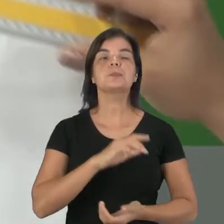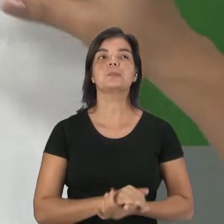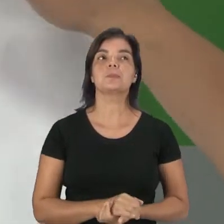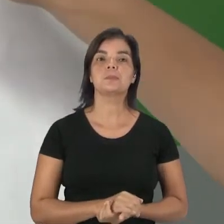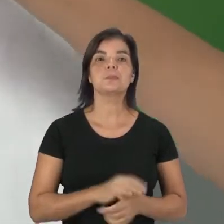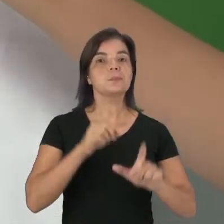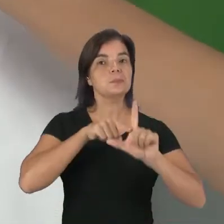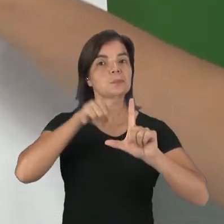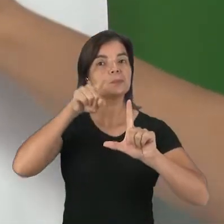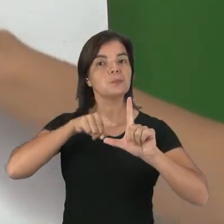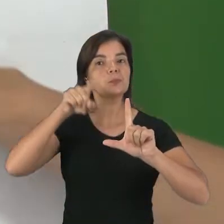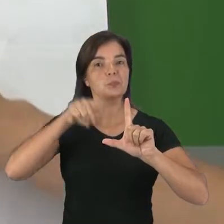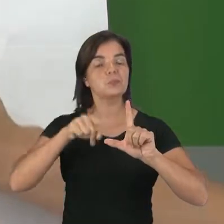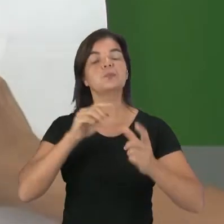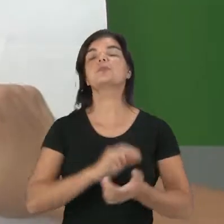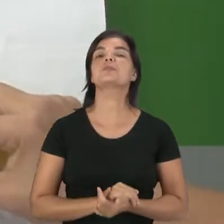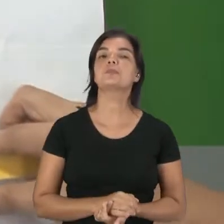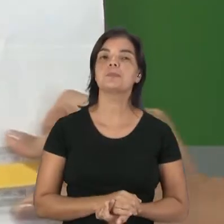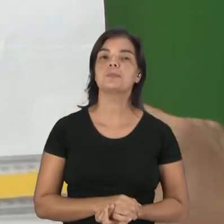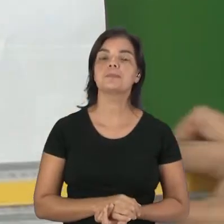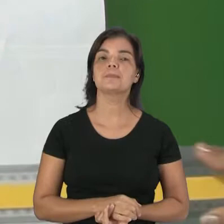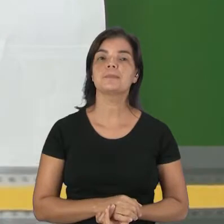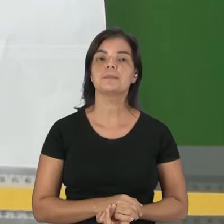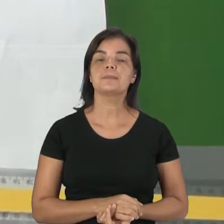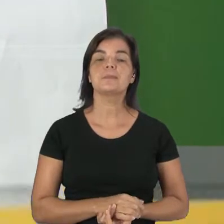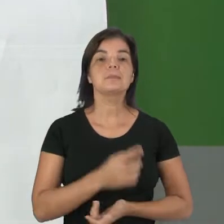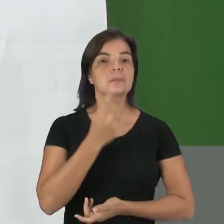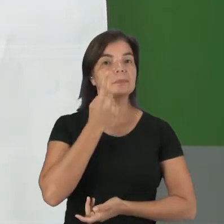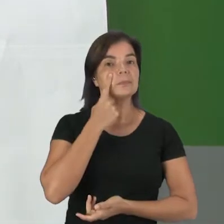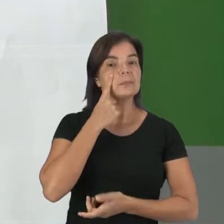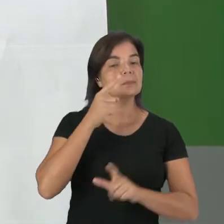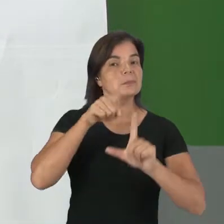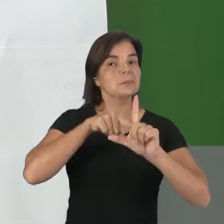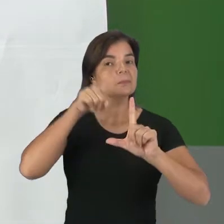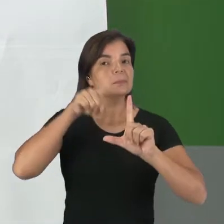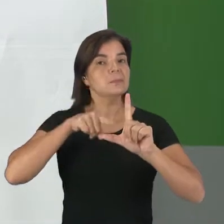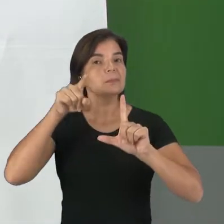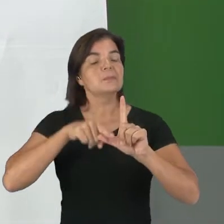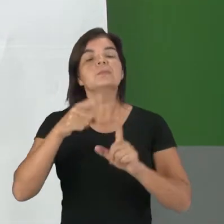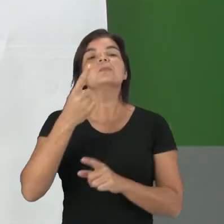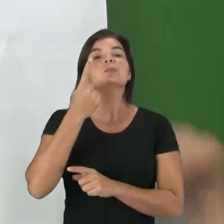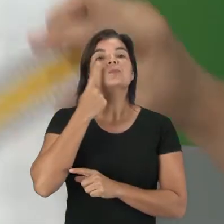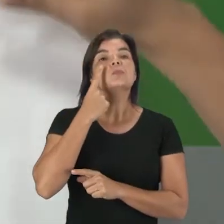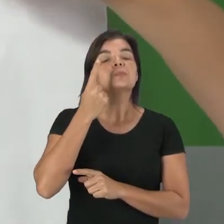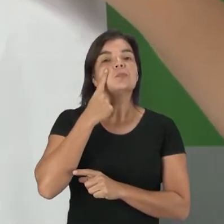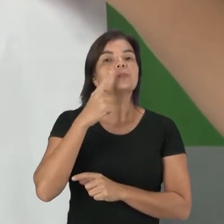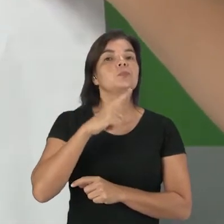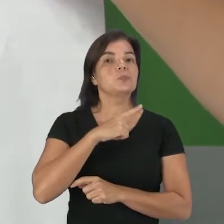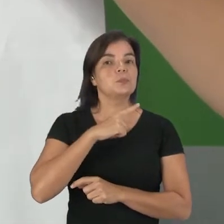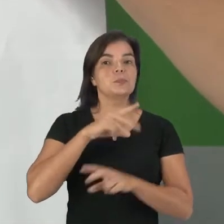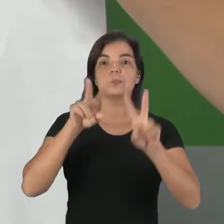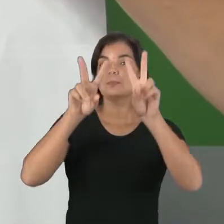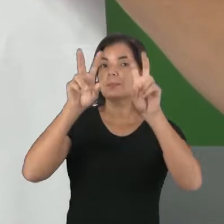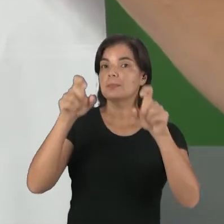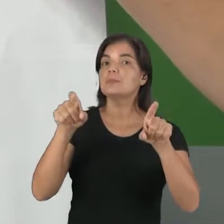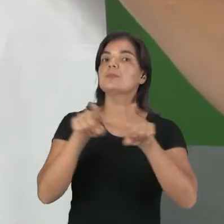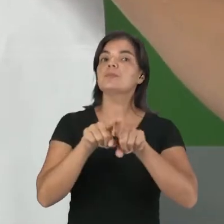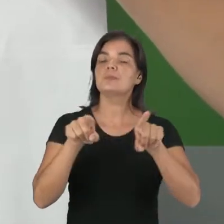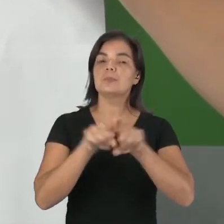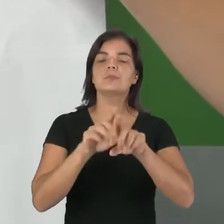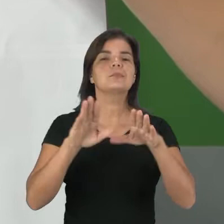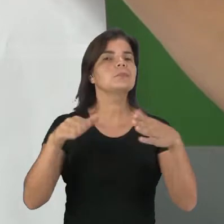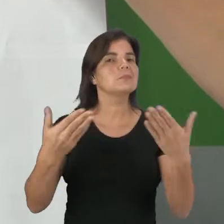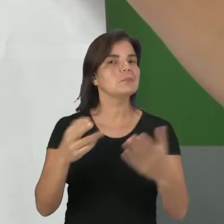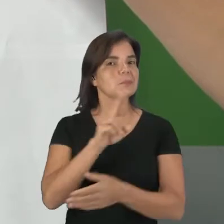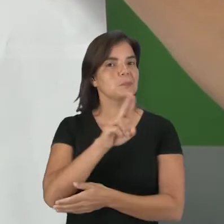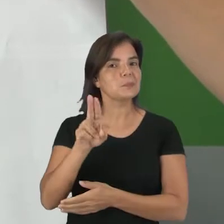aqui um gráfico. Vamos analisar esse gráfico. Olhando para esse gráfico, temos um título também. Qual